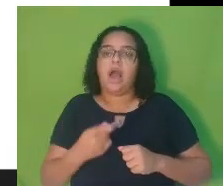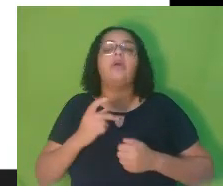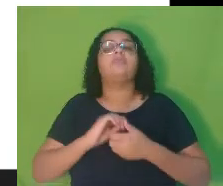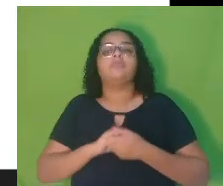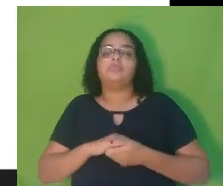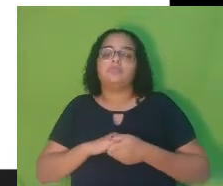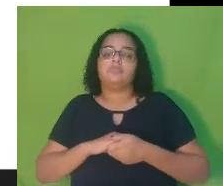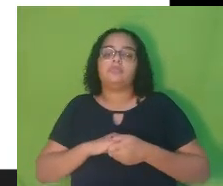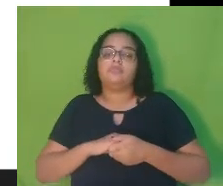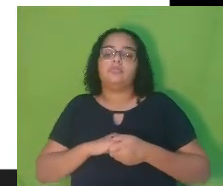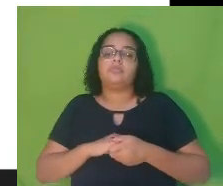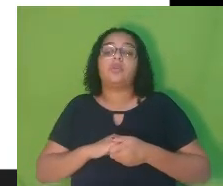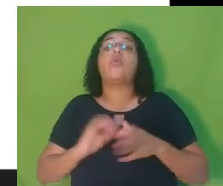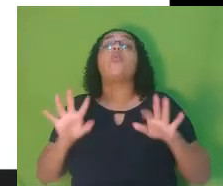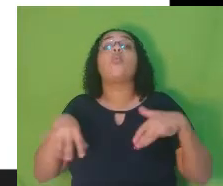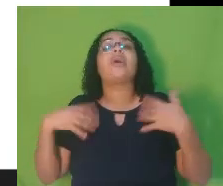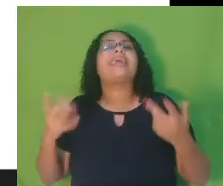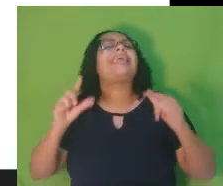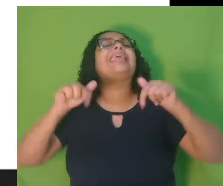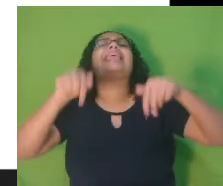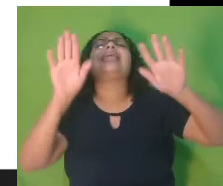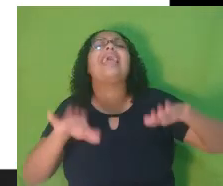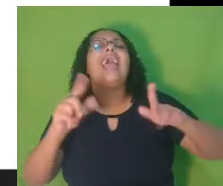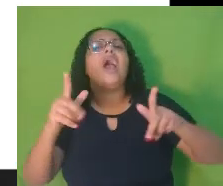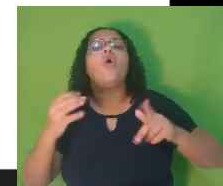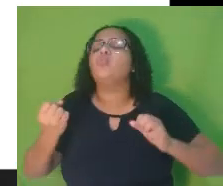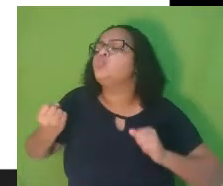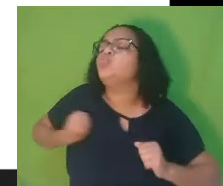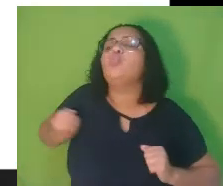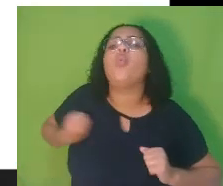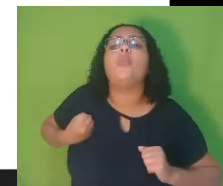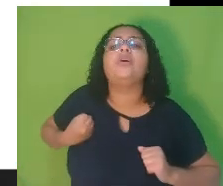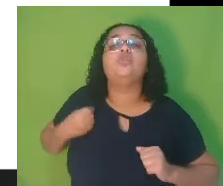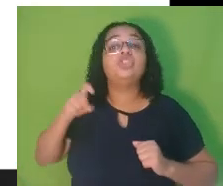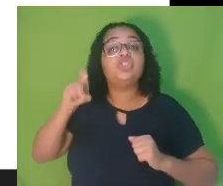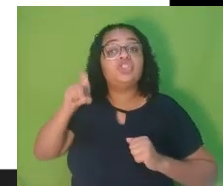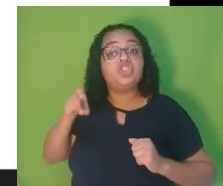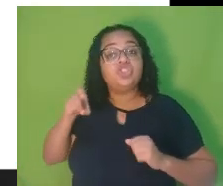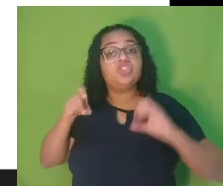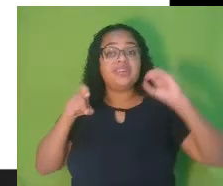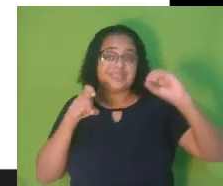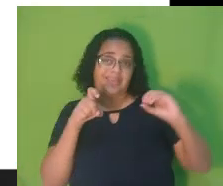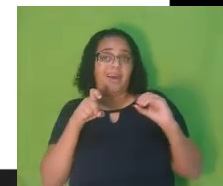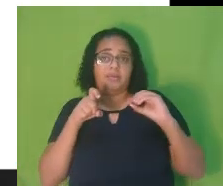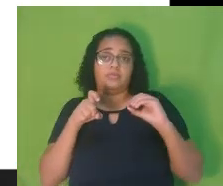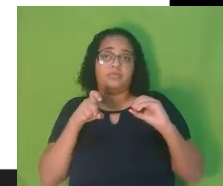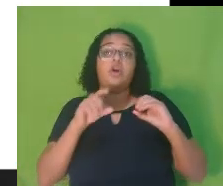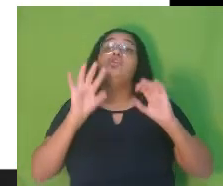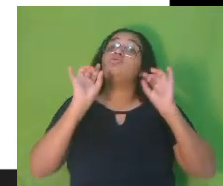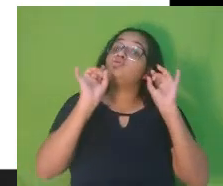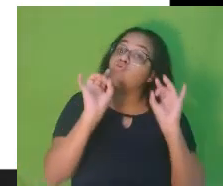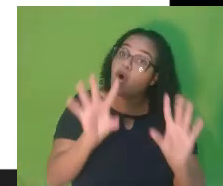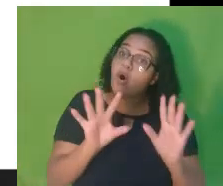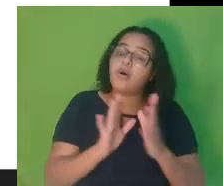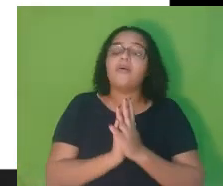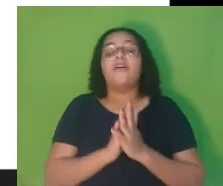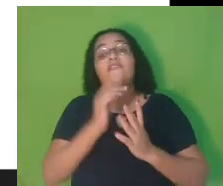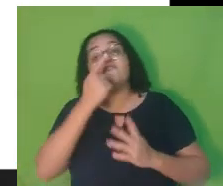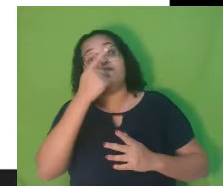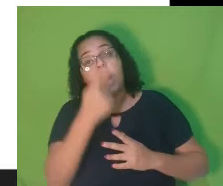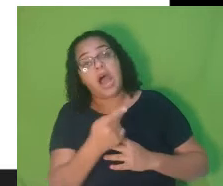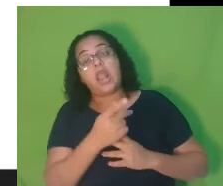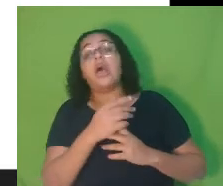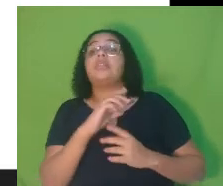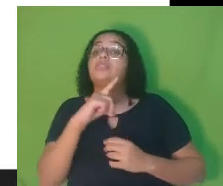dizer, né, exatamente quem é esse número x0. Tá? Ele só